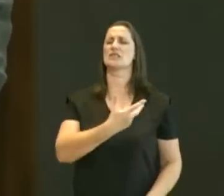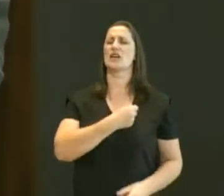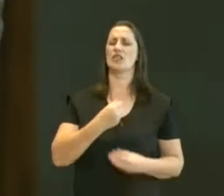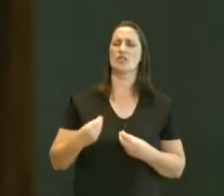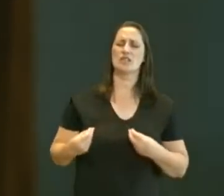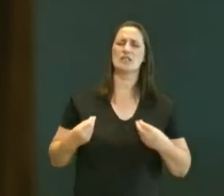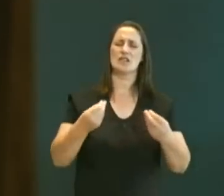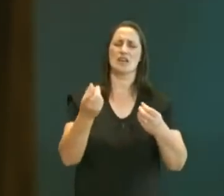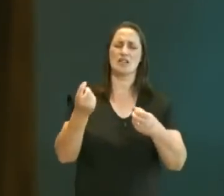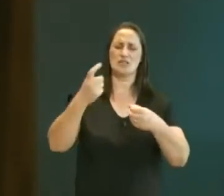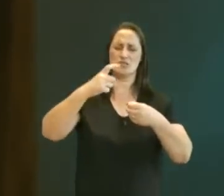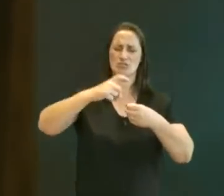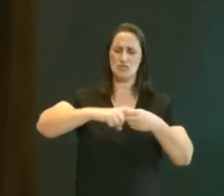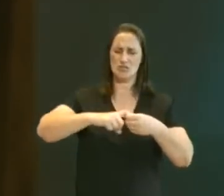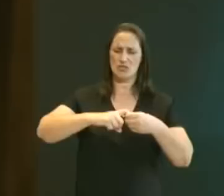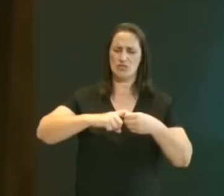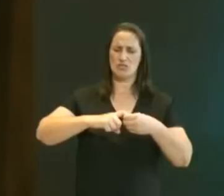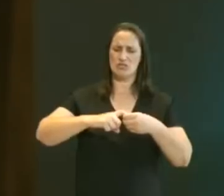de volta.